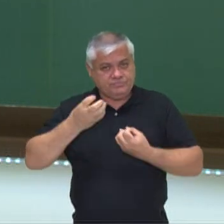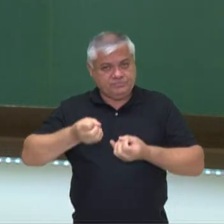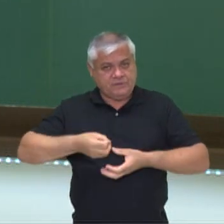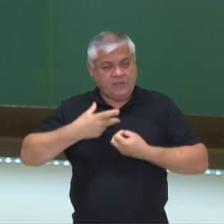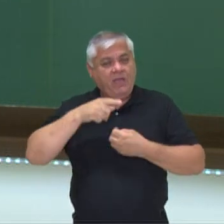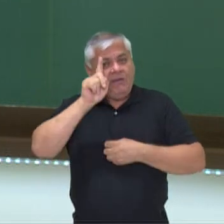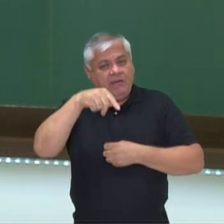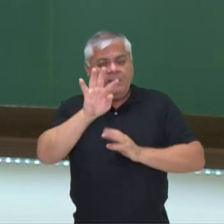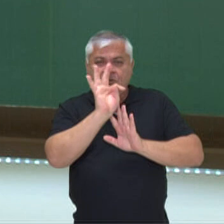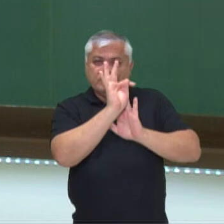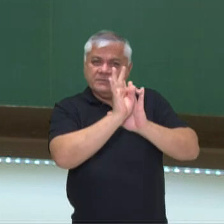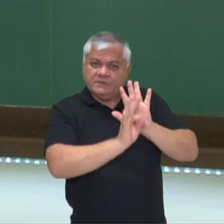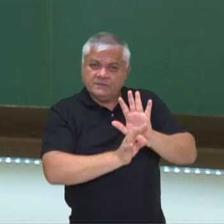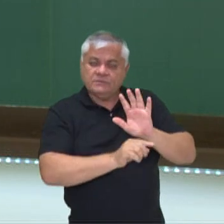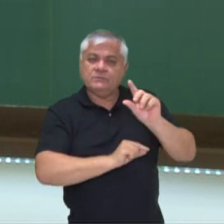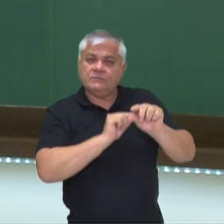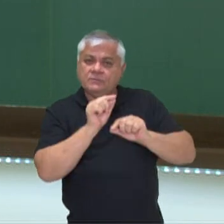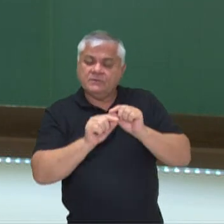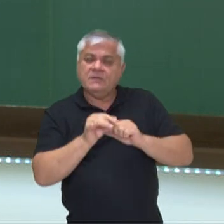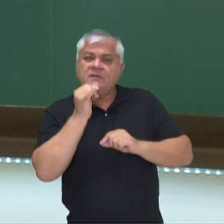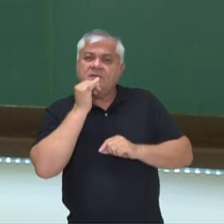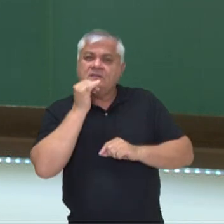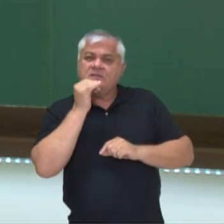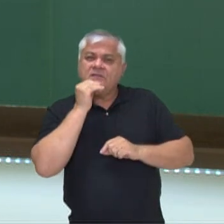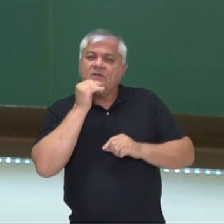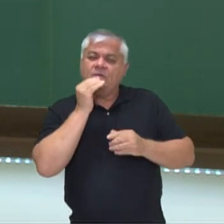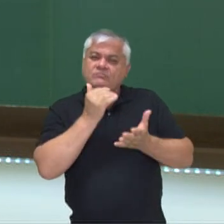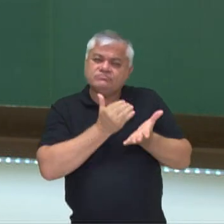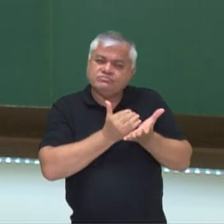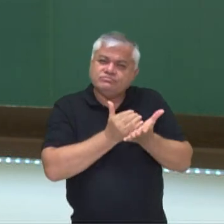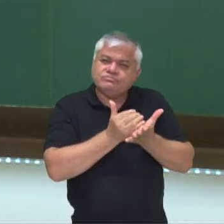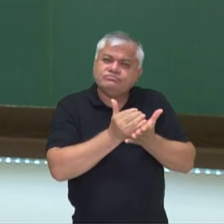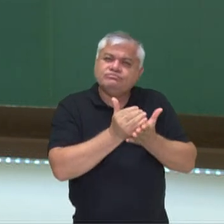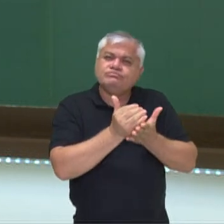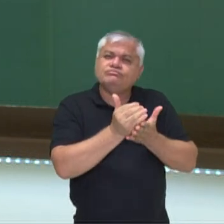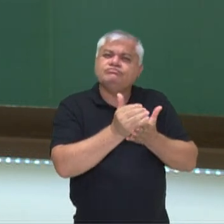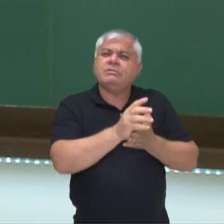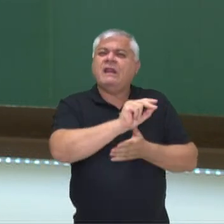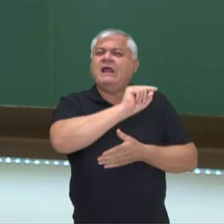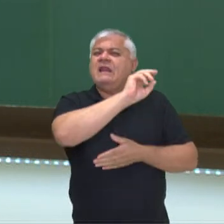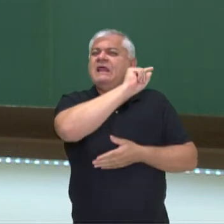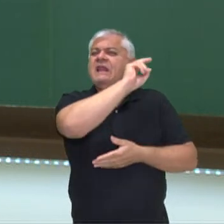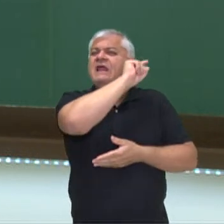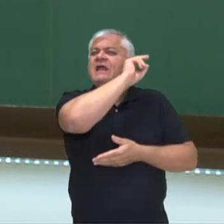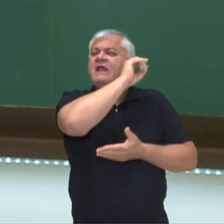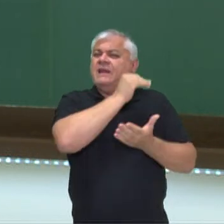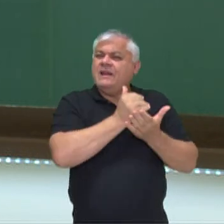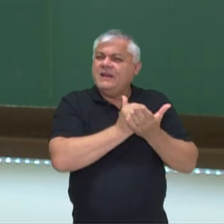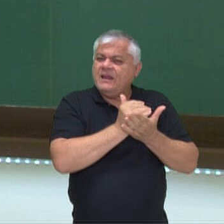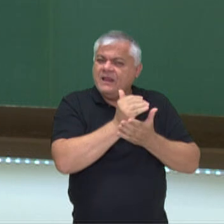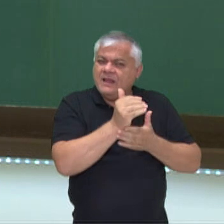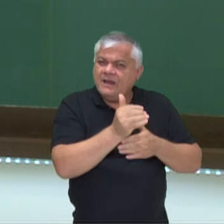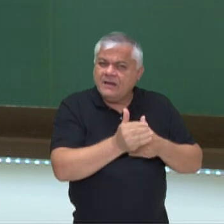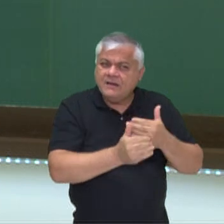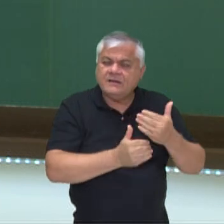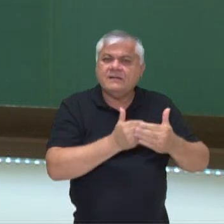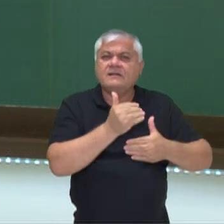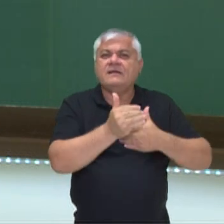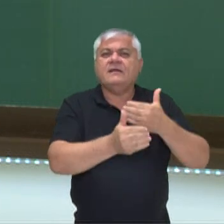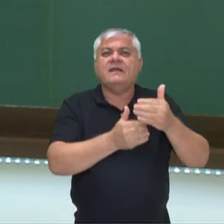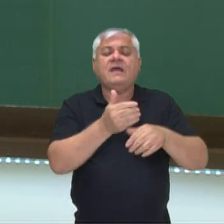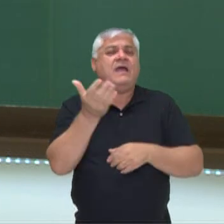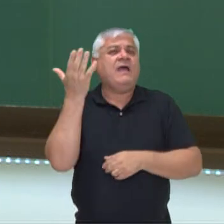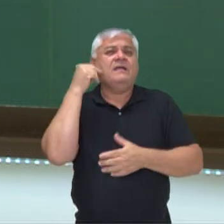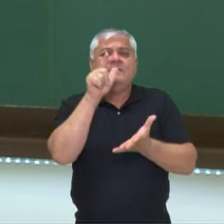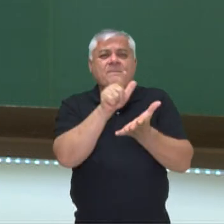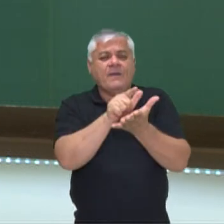tipo de texto que a gente vê desde os primórdios da civilização. Então, pensa em um tempo em que não havia